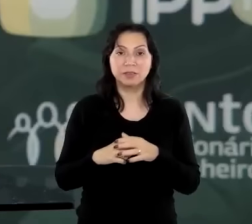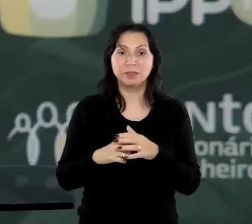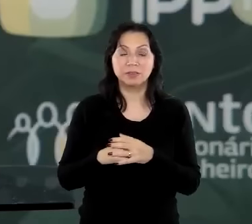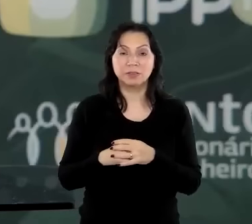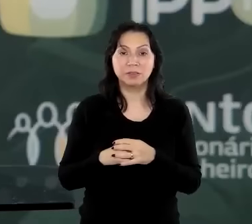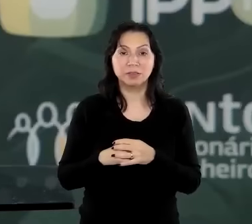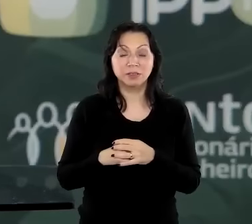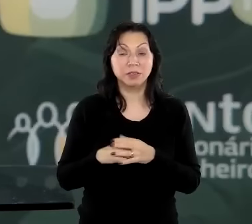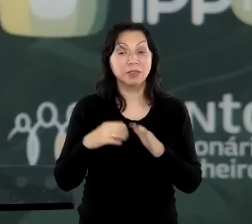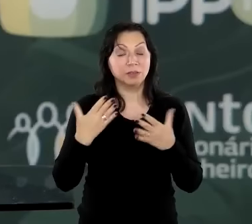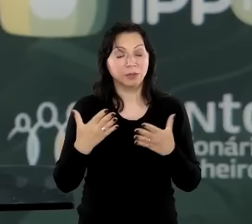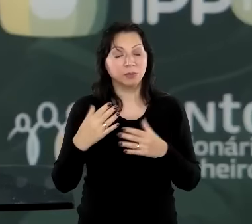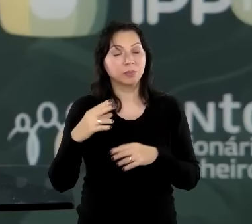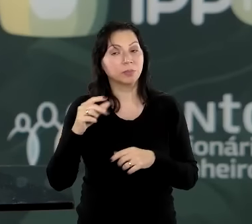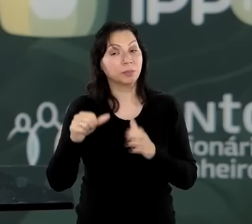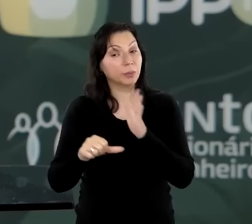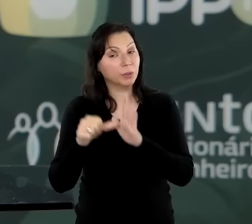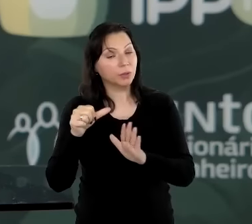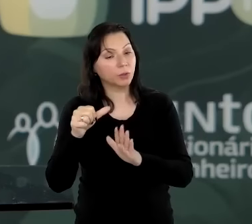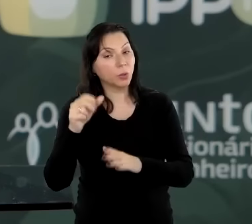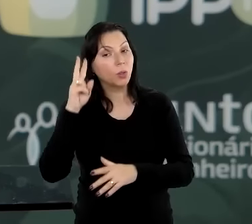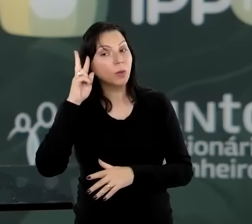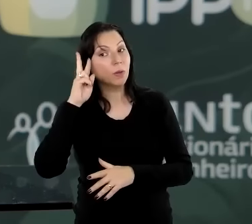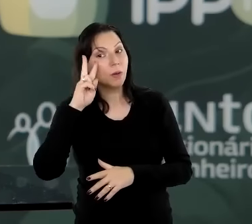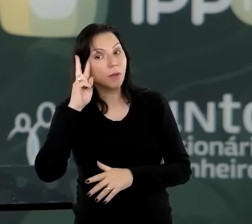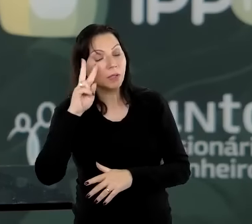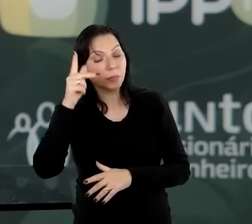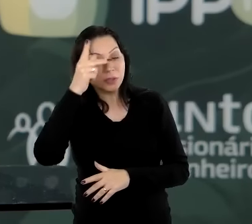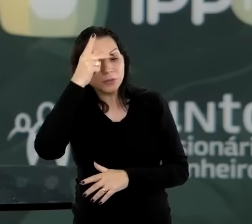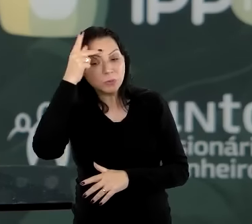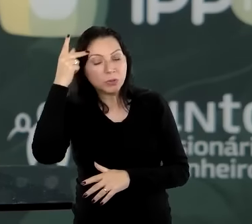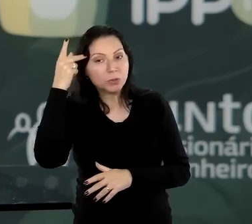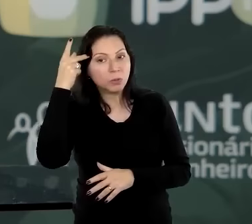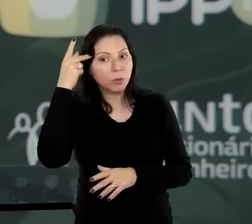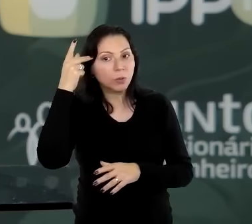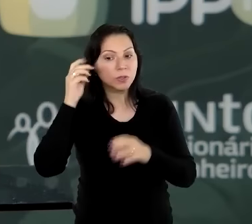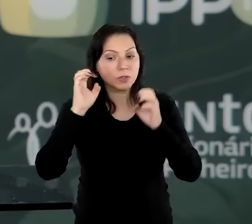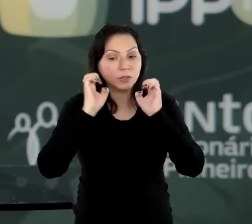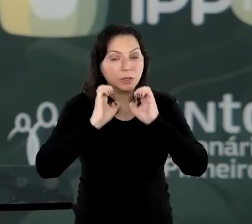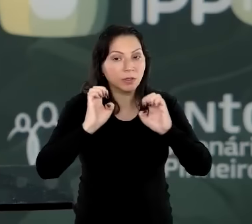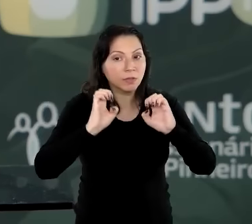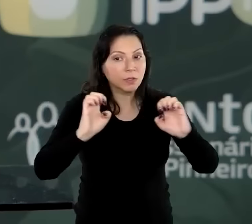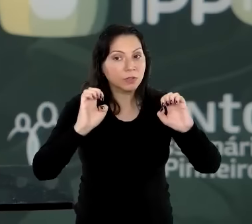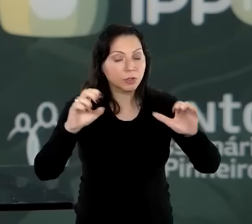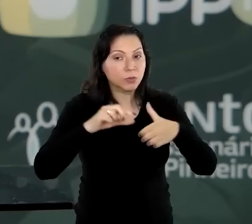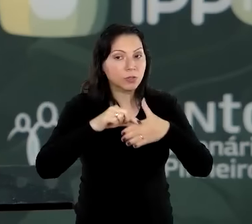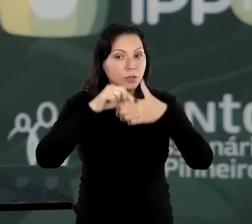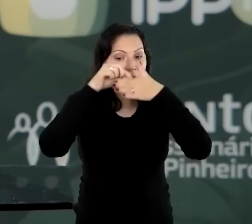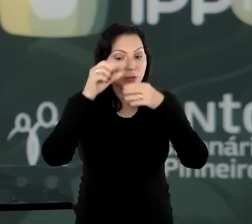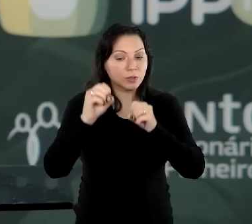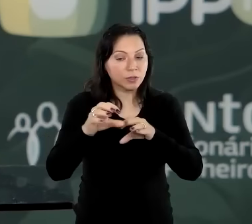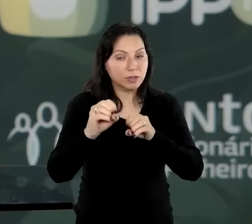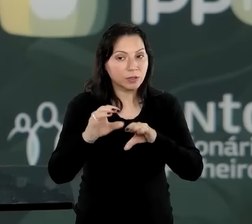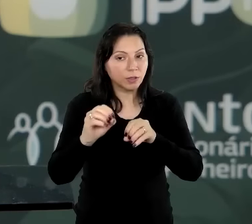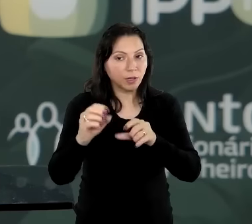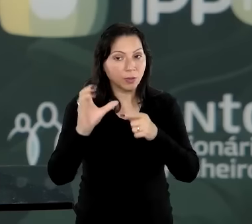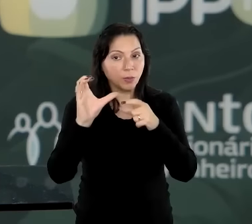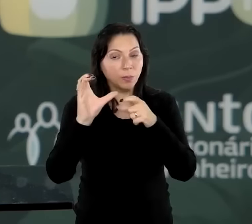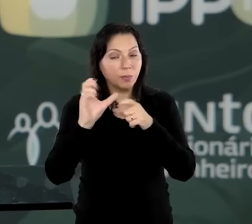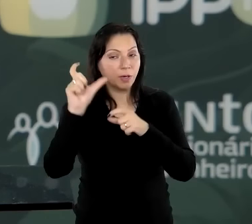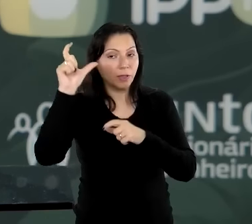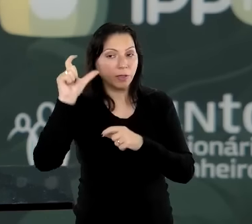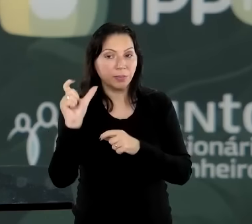ele diz: lembre daqueles que trouxeram o Evangelho para vocês, cuidado, cuidado, para